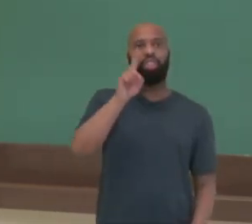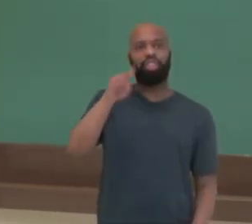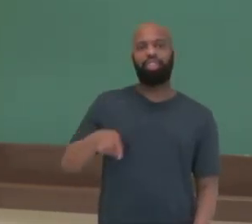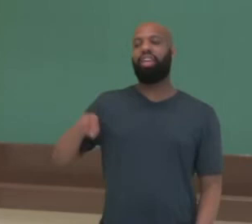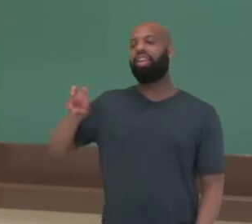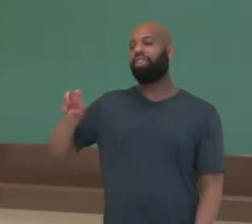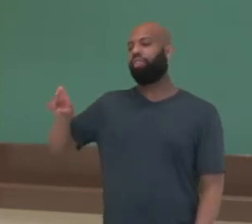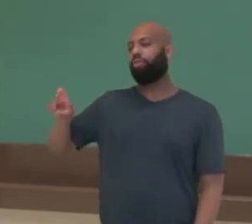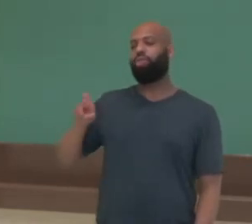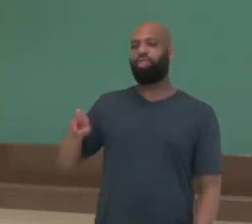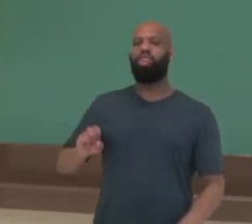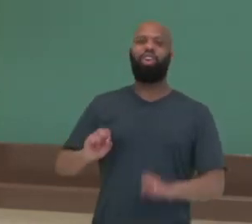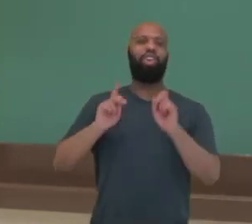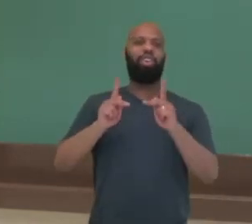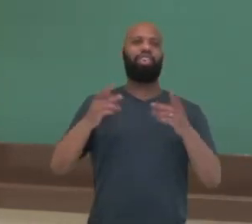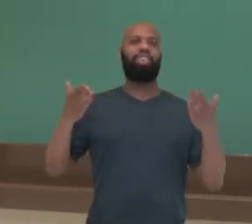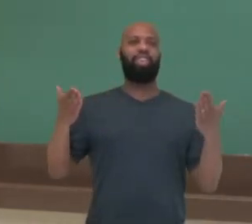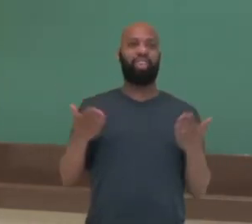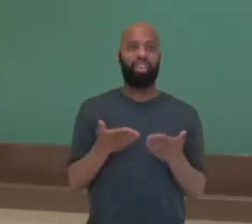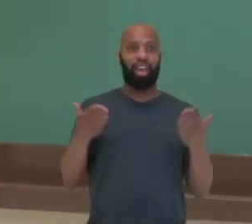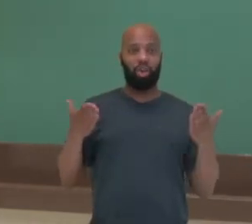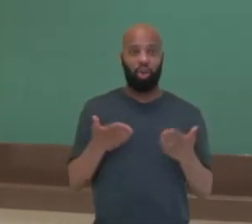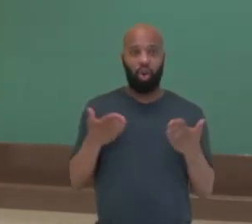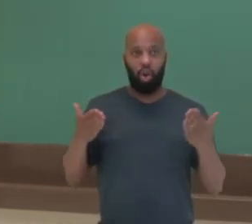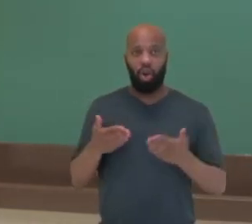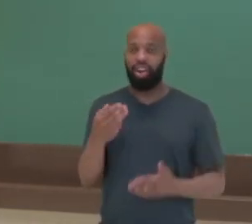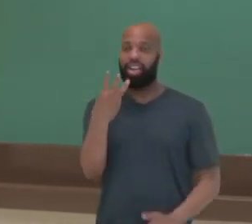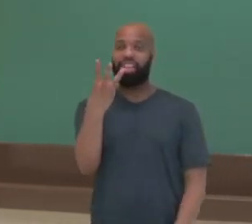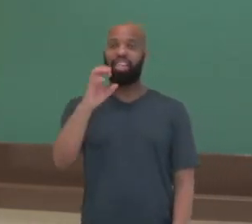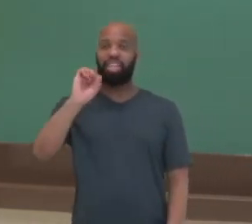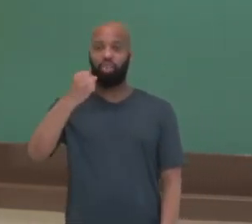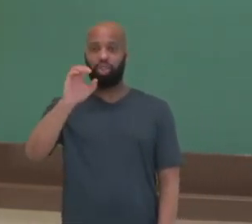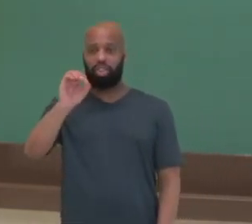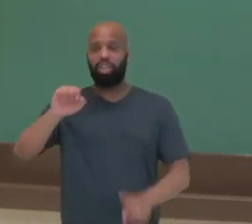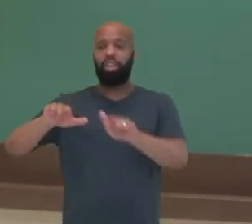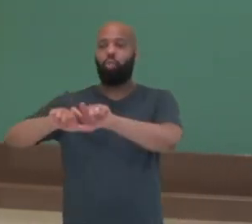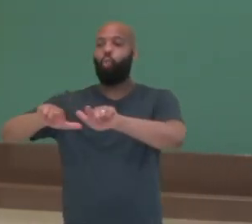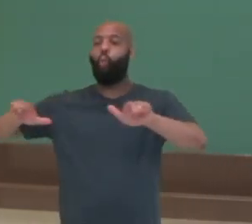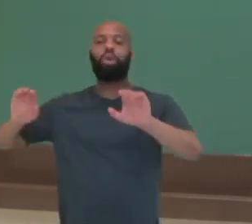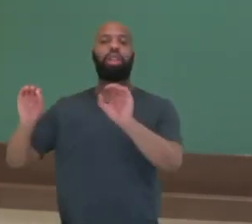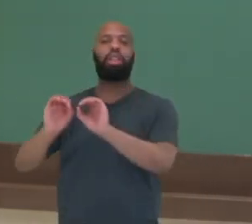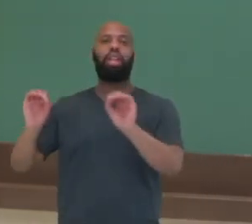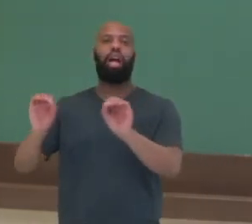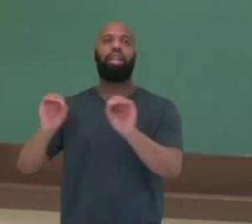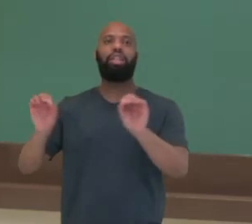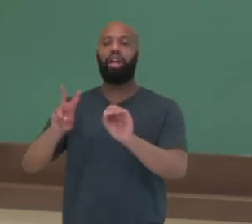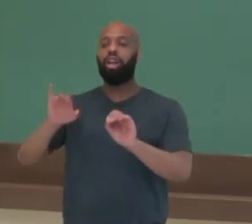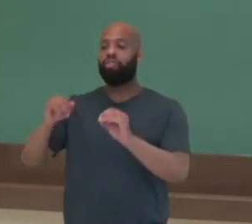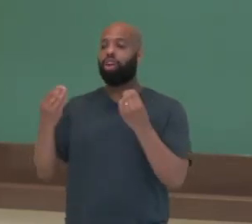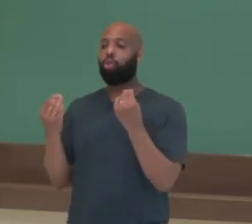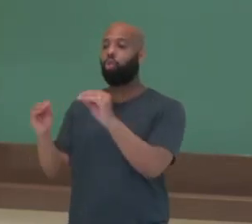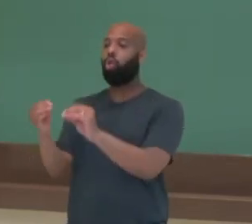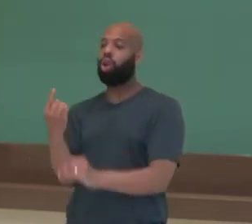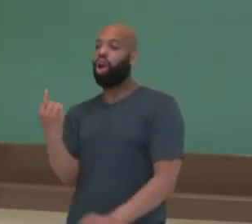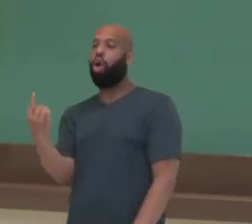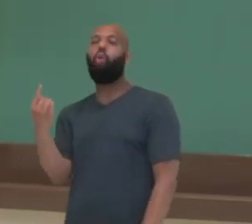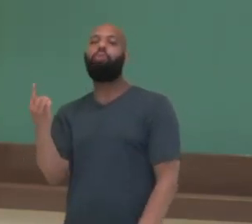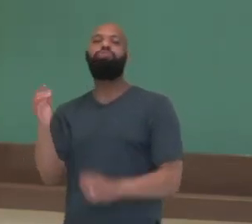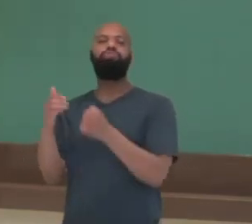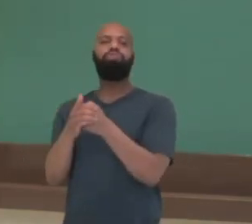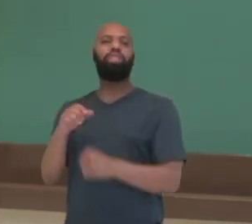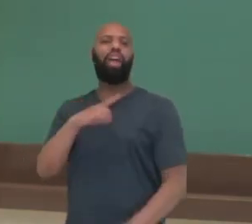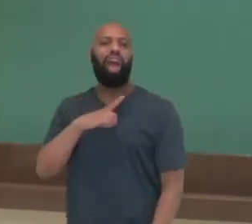embaixo, vezes x, 5x. Então, não esqueçam que nesse caso, eu tenho que fazer a mesma coisa com